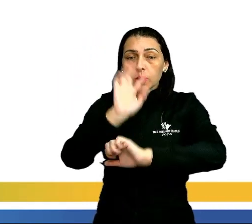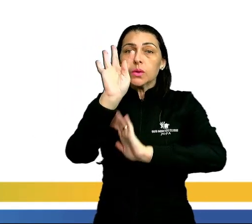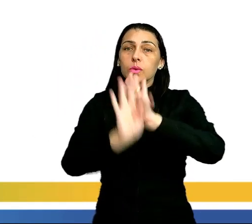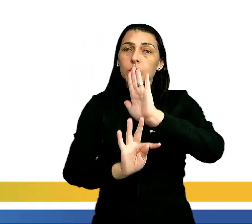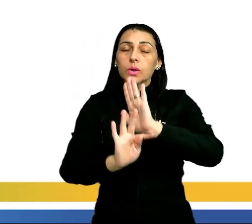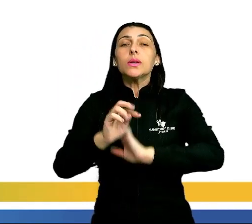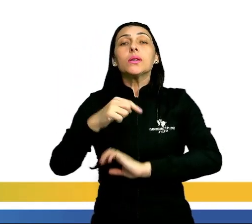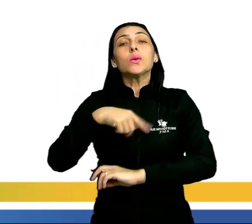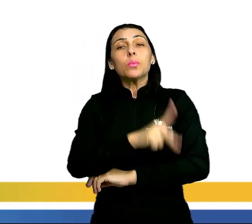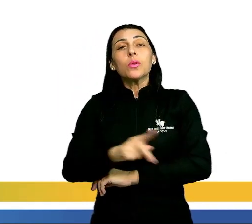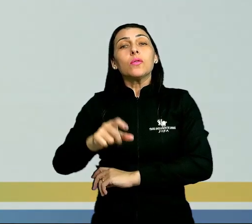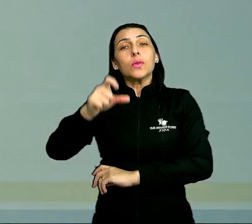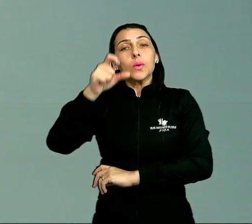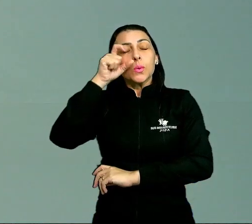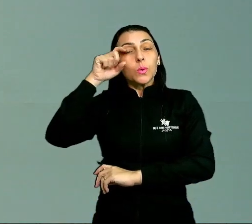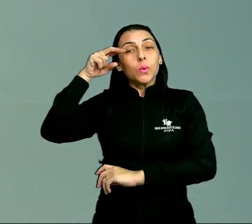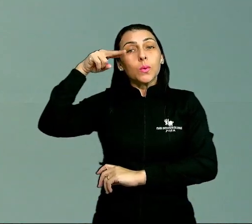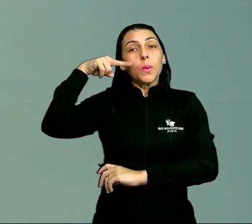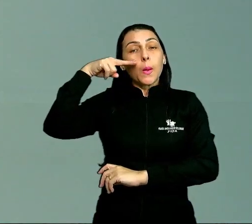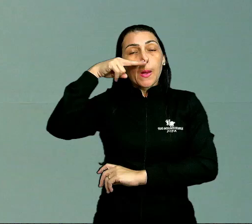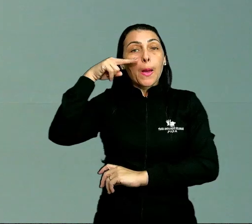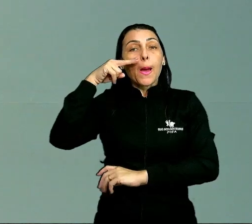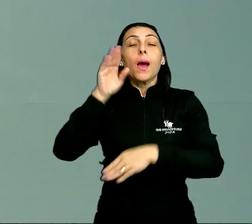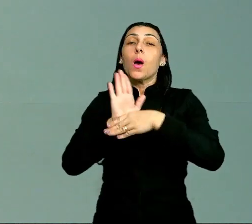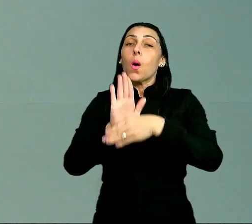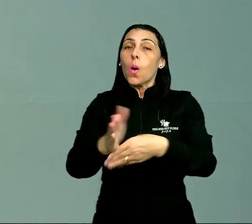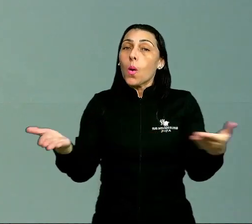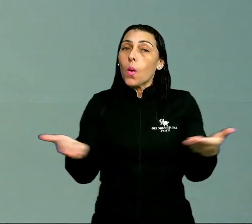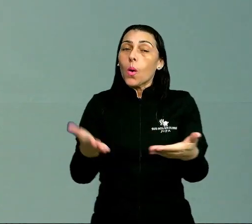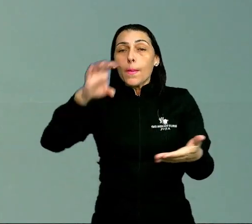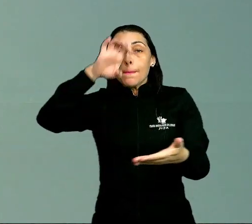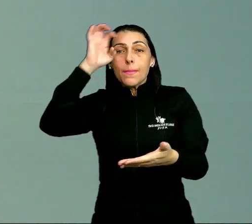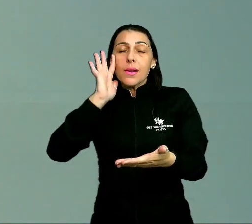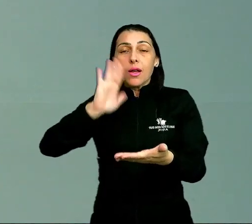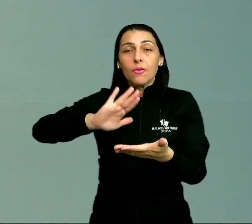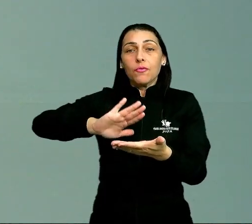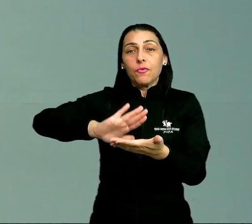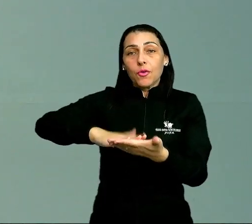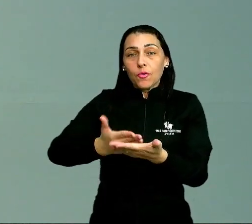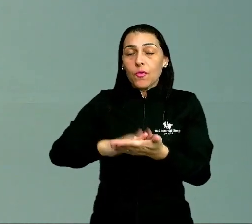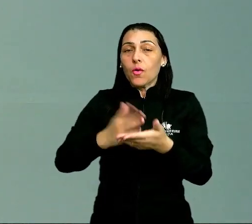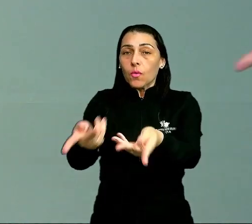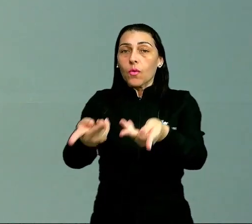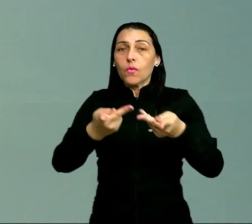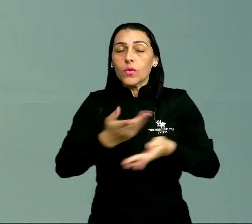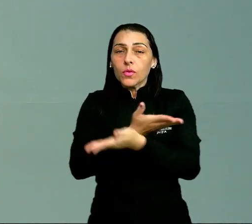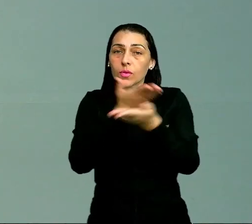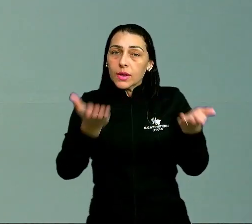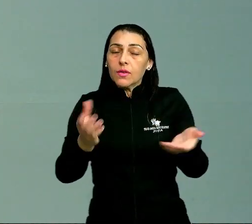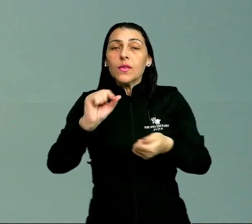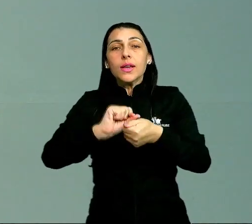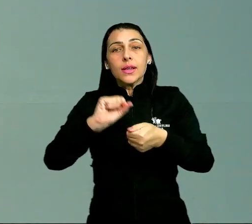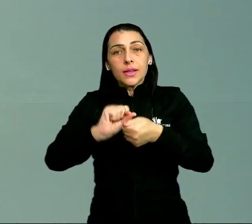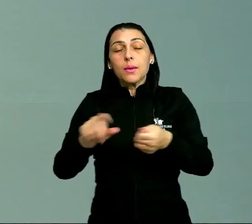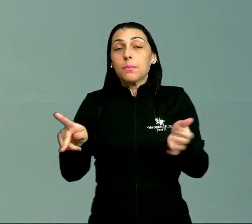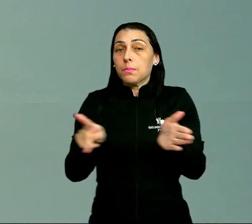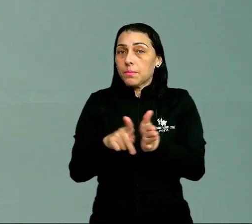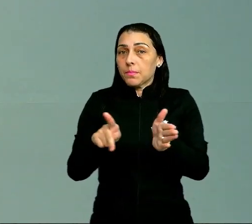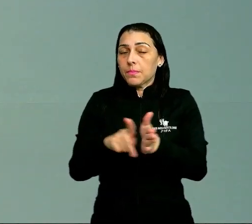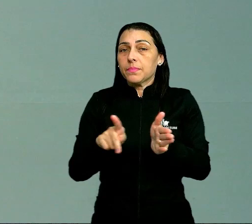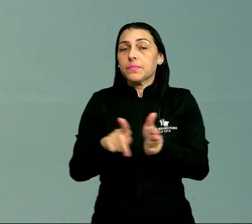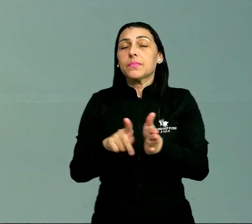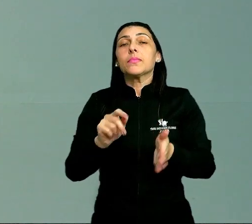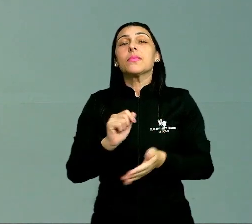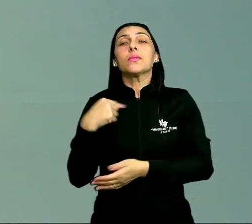Então, sou o professor Isaías, eu fui auxiliado hoje pela FOFA. Convido vocês a fazerem parte,